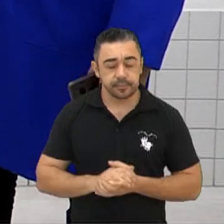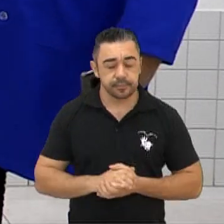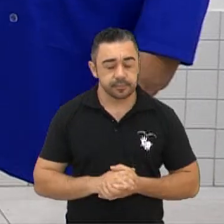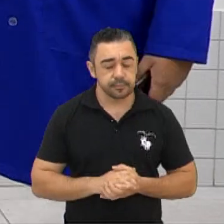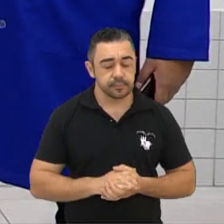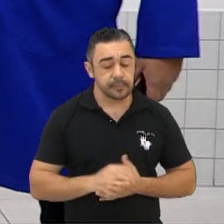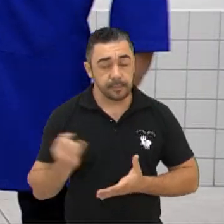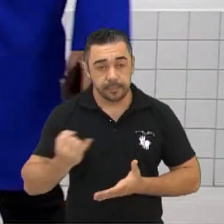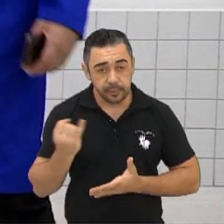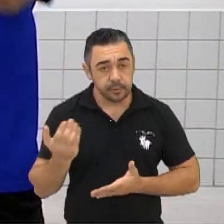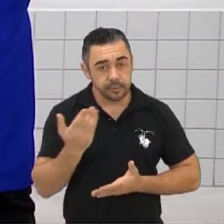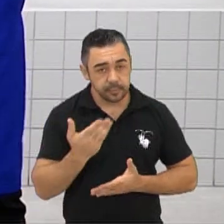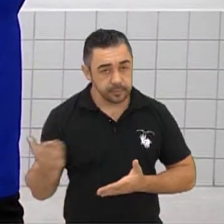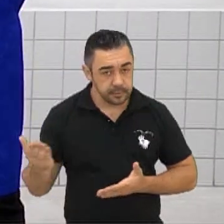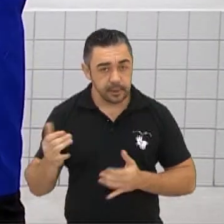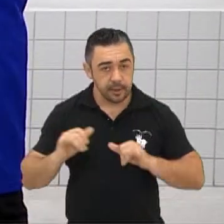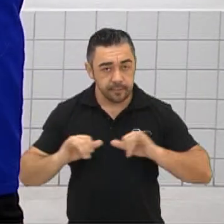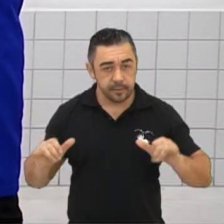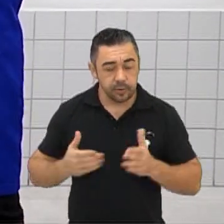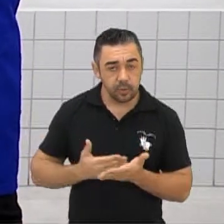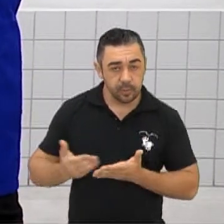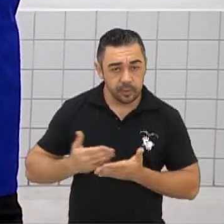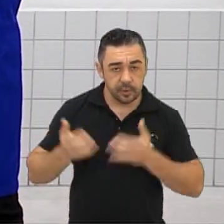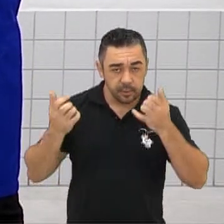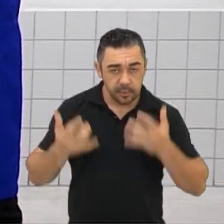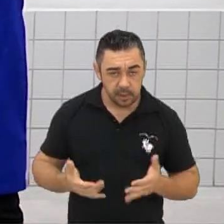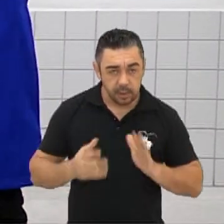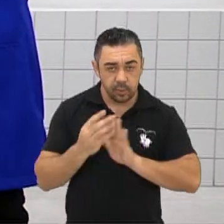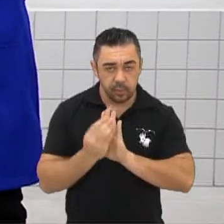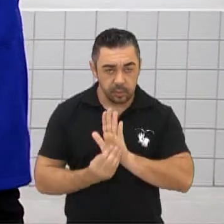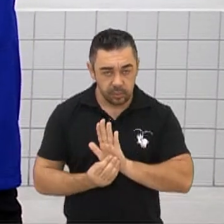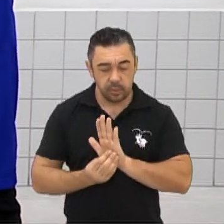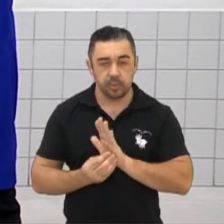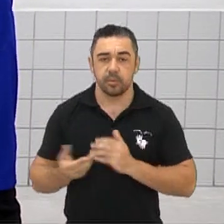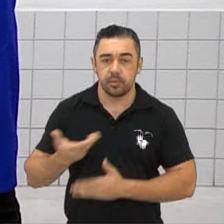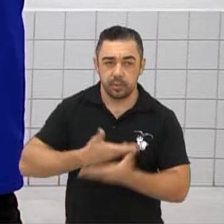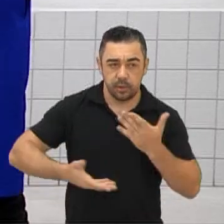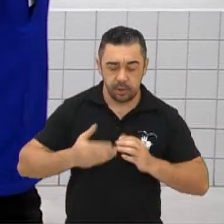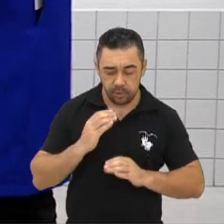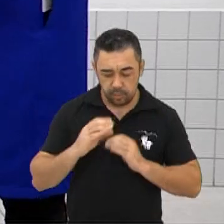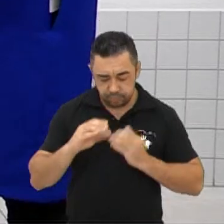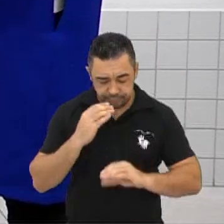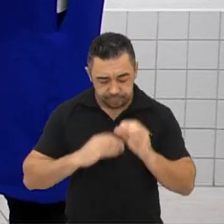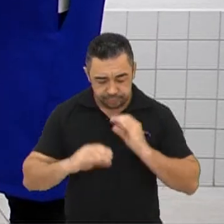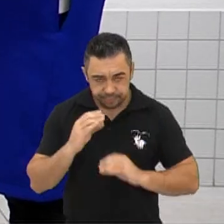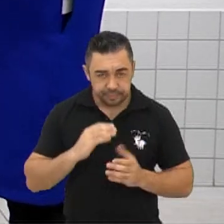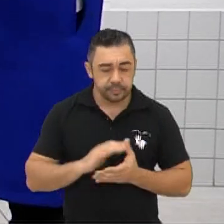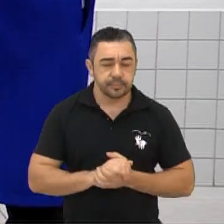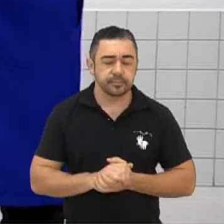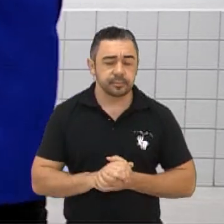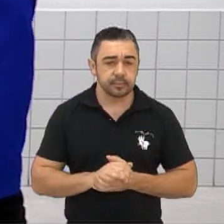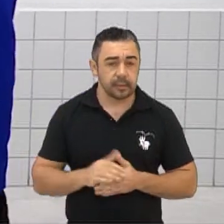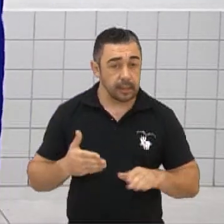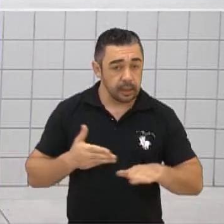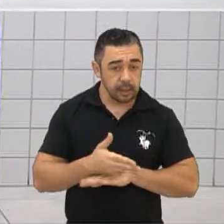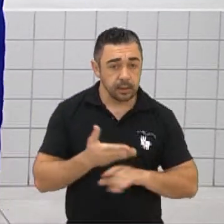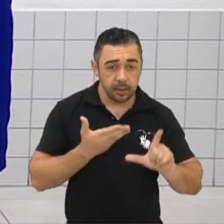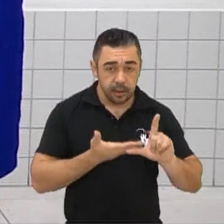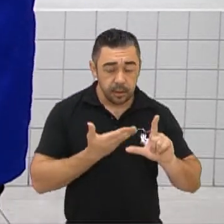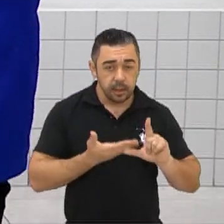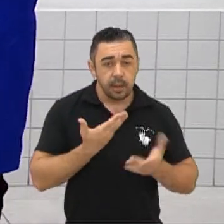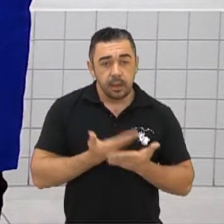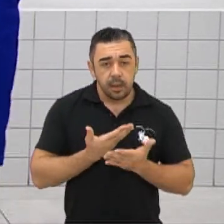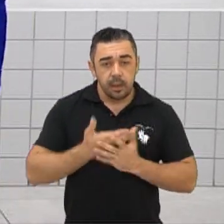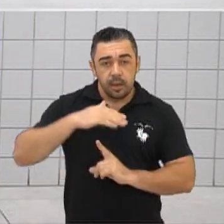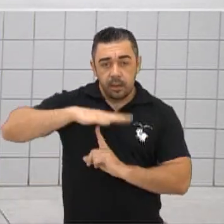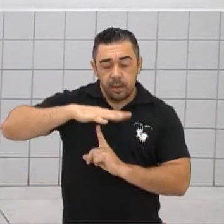é muito importante esses recados antes de a gente começar a falar dos nossos conteúdos e interagir aqui, tá? Então, olha, acesse o aplicativo do Aula